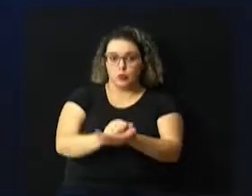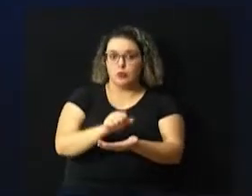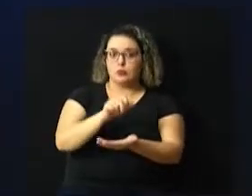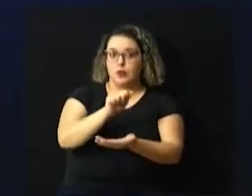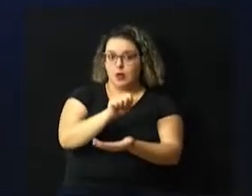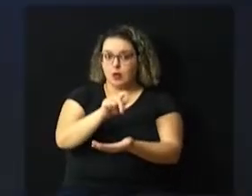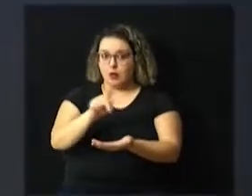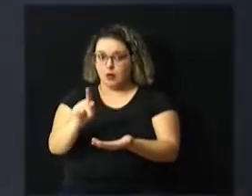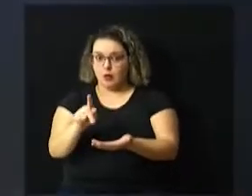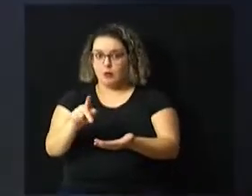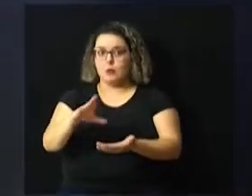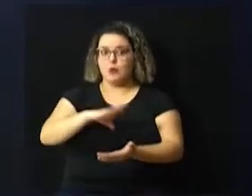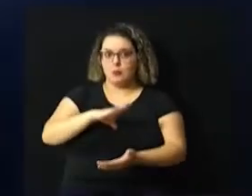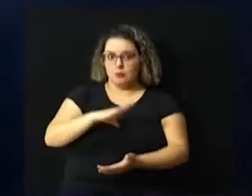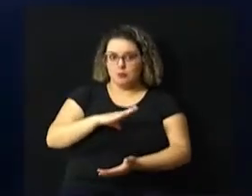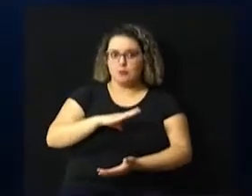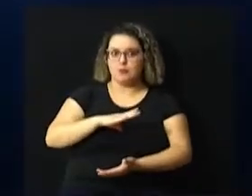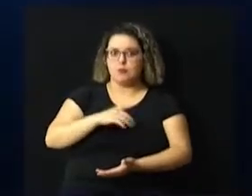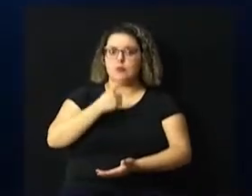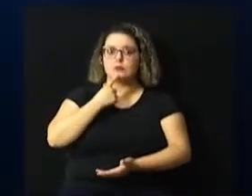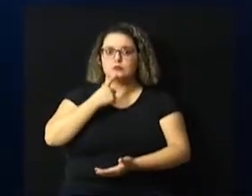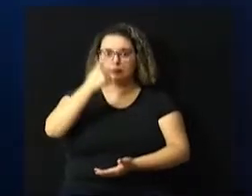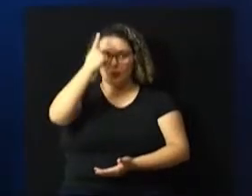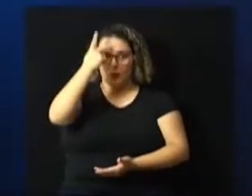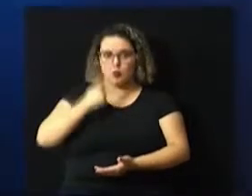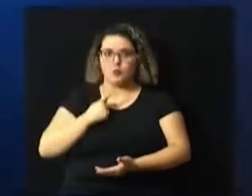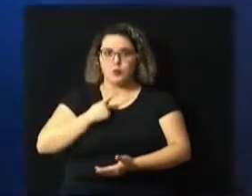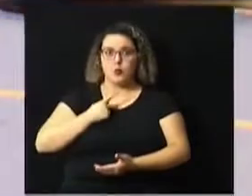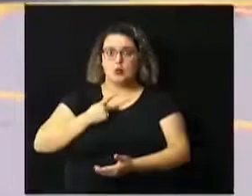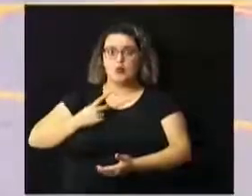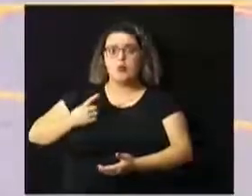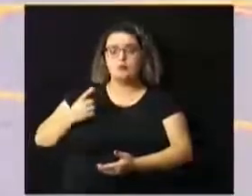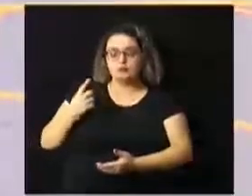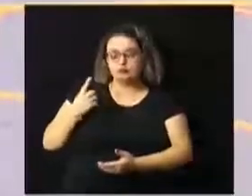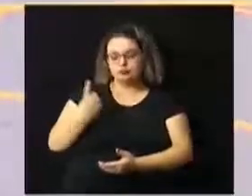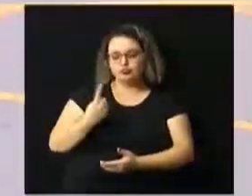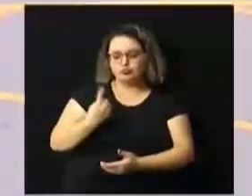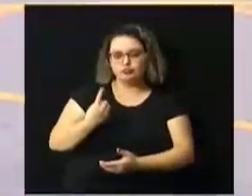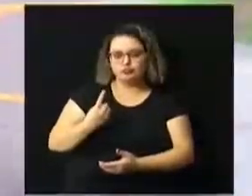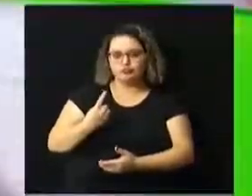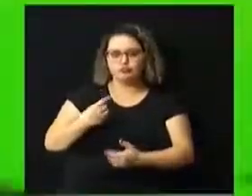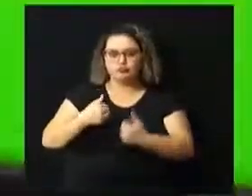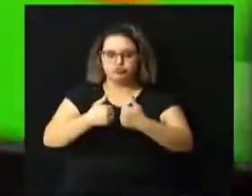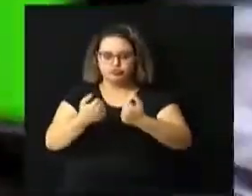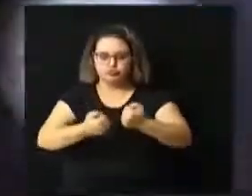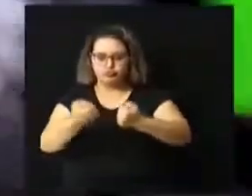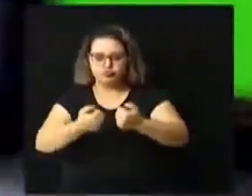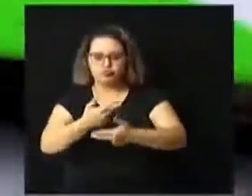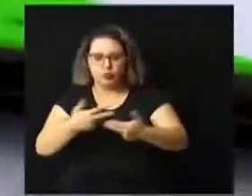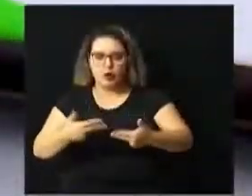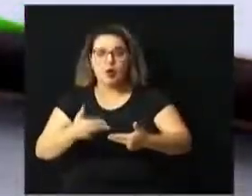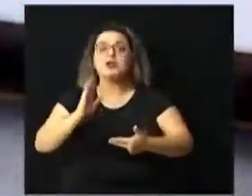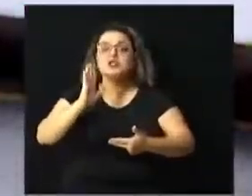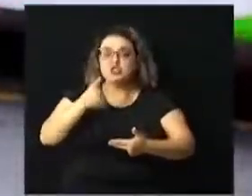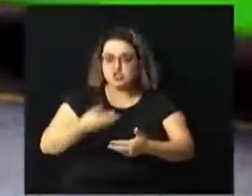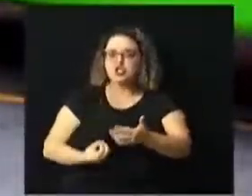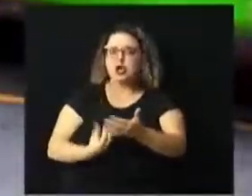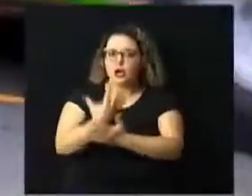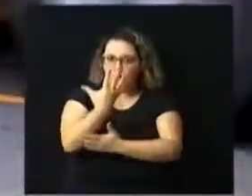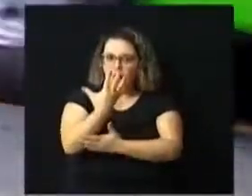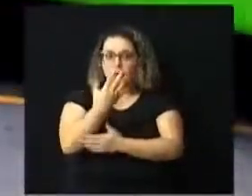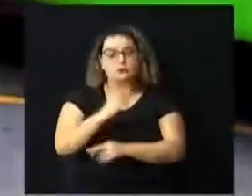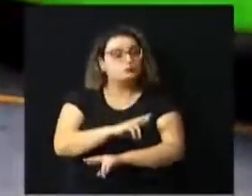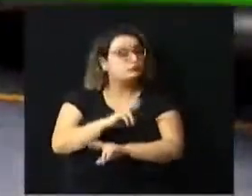do município para transporte individual de passageiros, que ofereça o mesmo serviço das plataformas existentes.